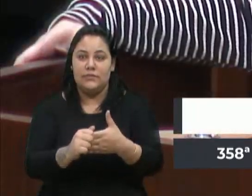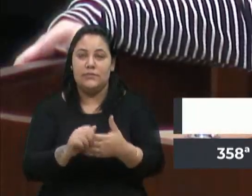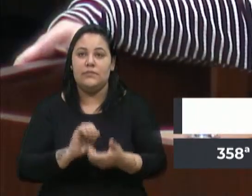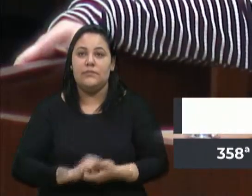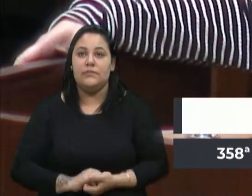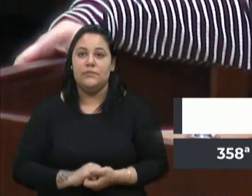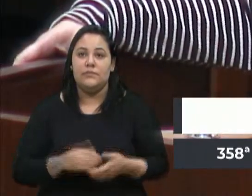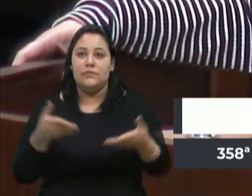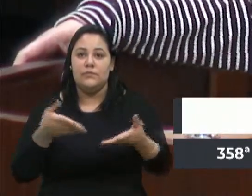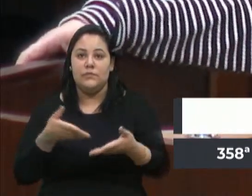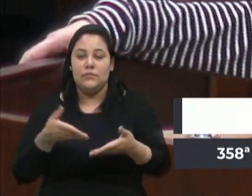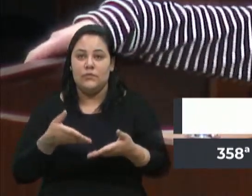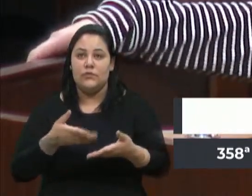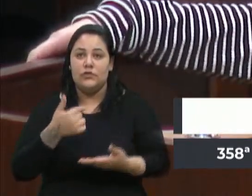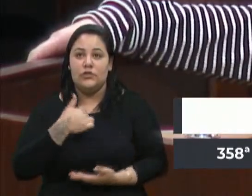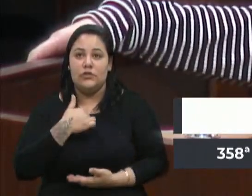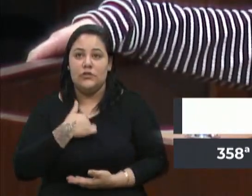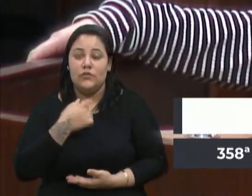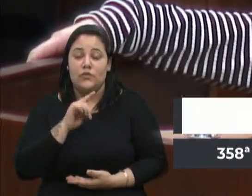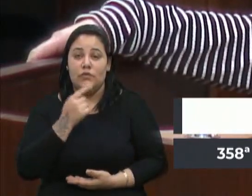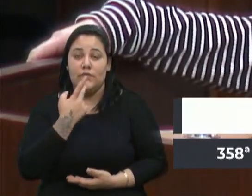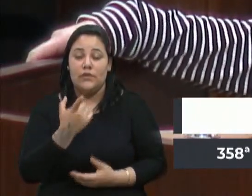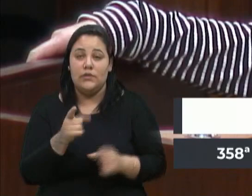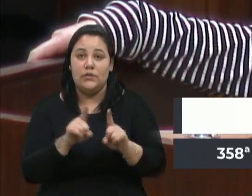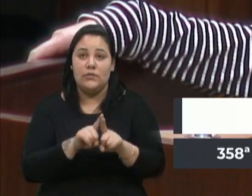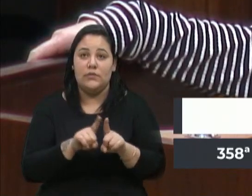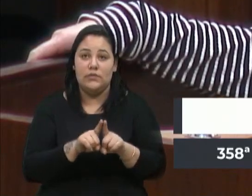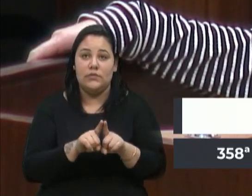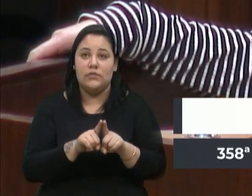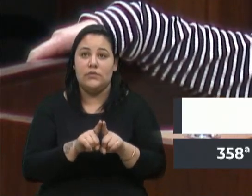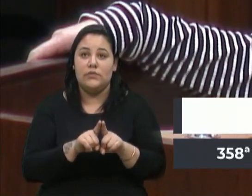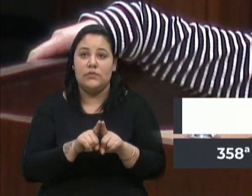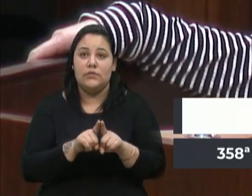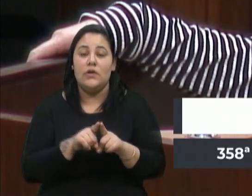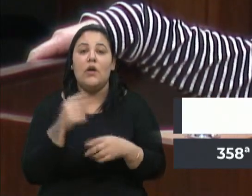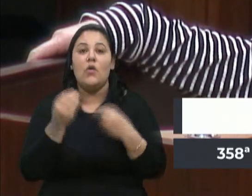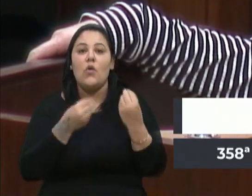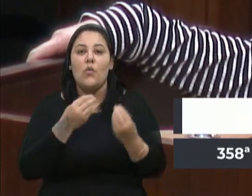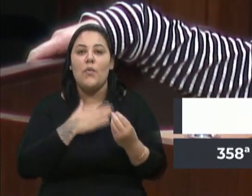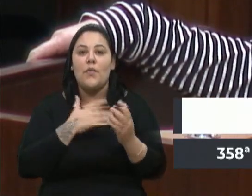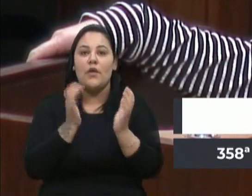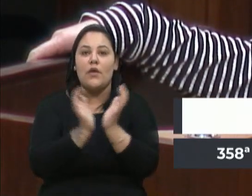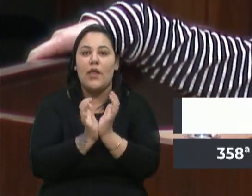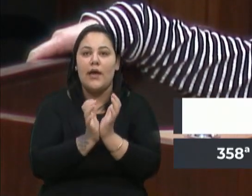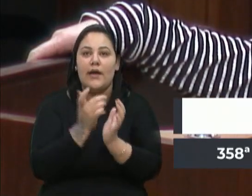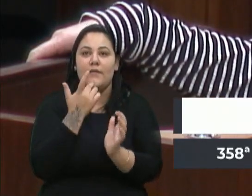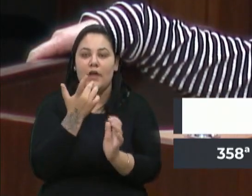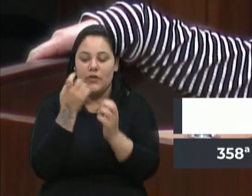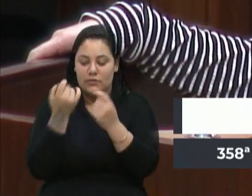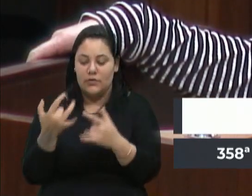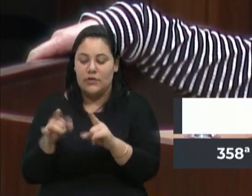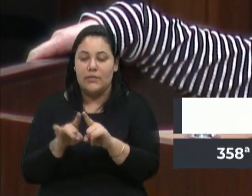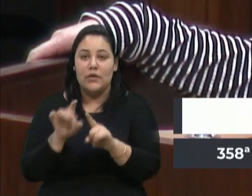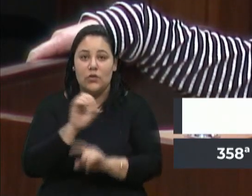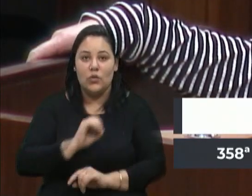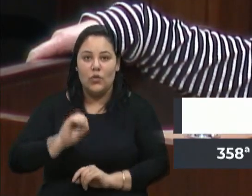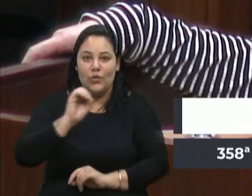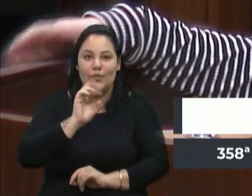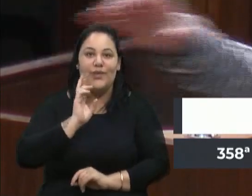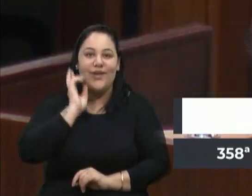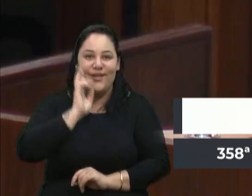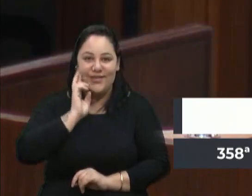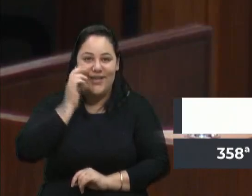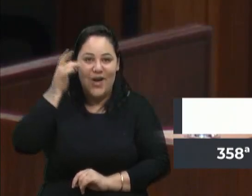Hoje eu vou falar também, assim como a minha colega falou do Outubro Rosa ontem,